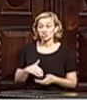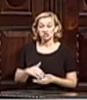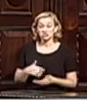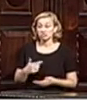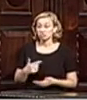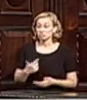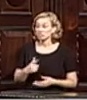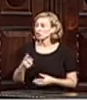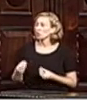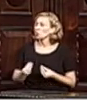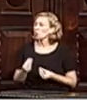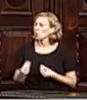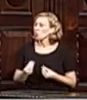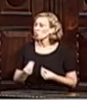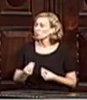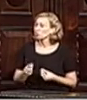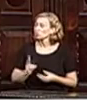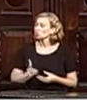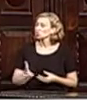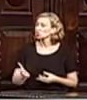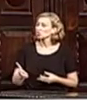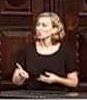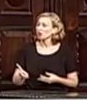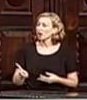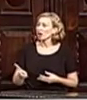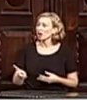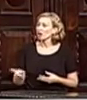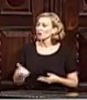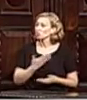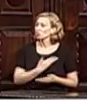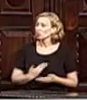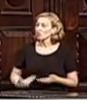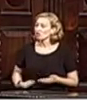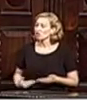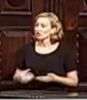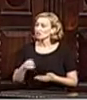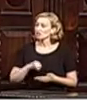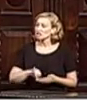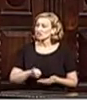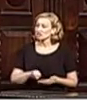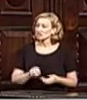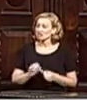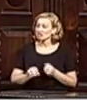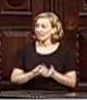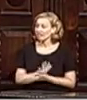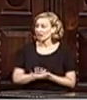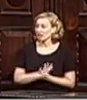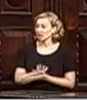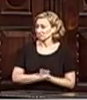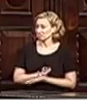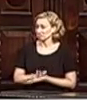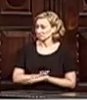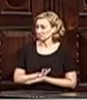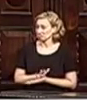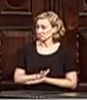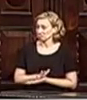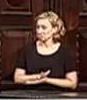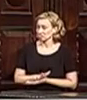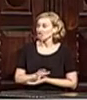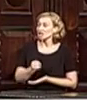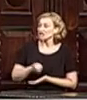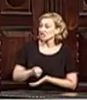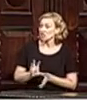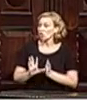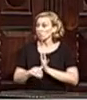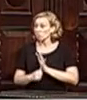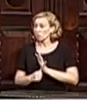condições de permanecer, se cometeu ou não crimes de responsabilidades fiscais no ano de 2016, ou se a única saída para o